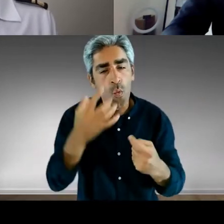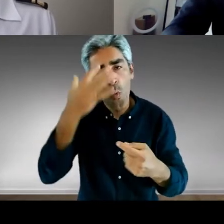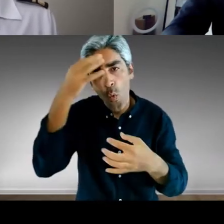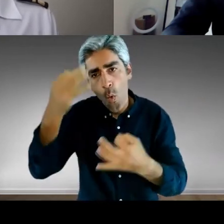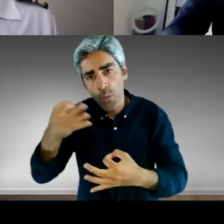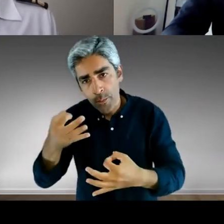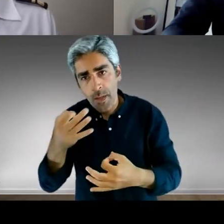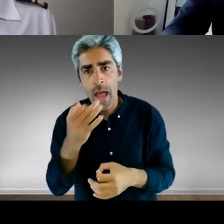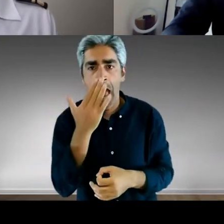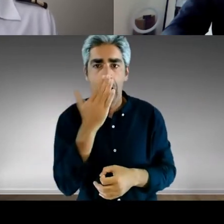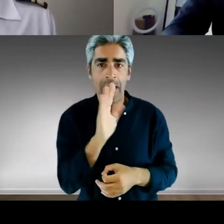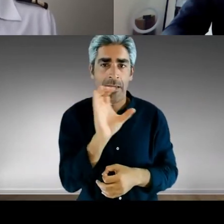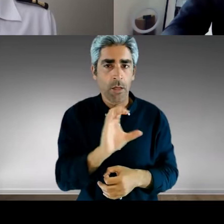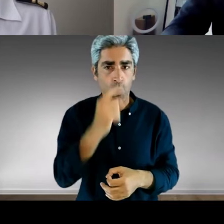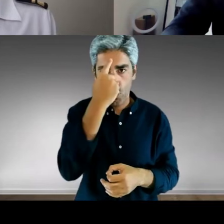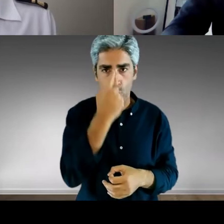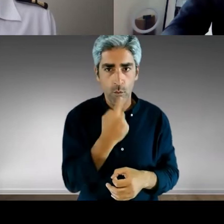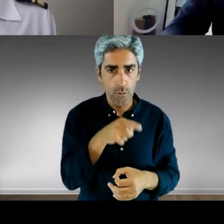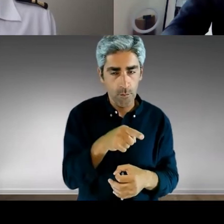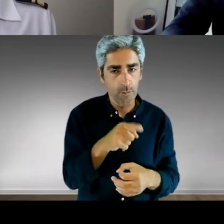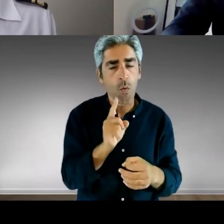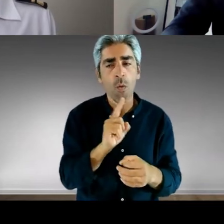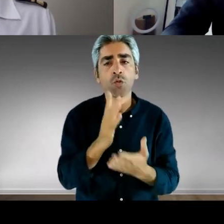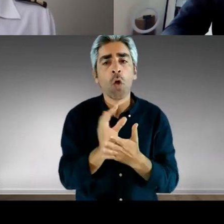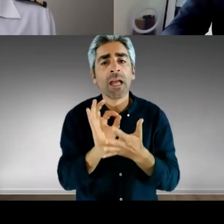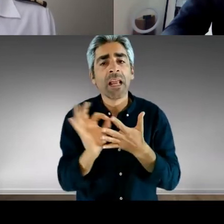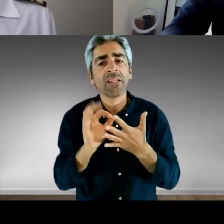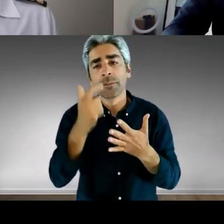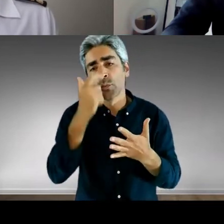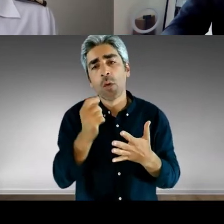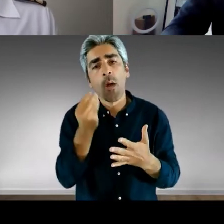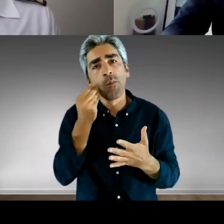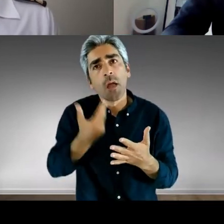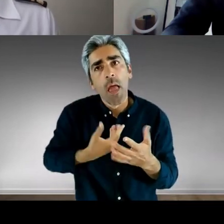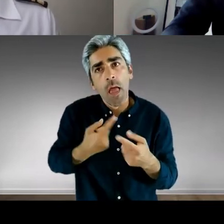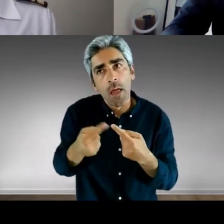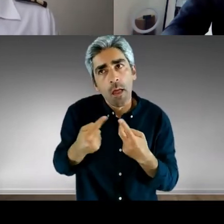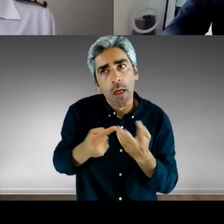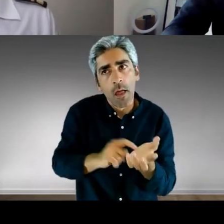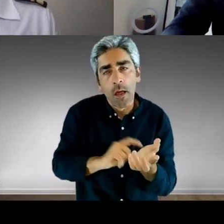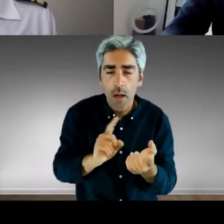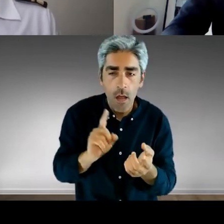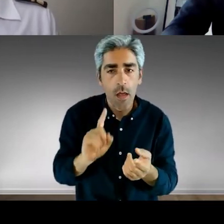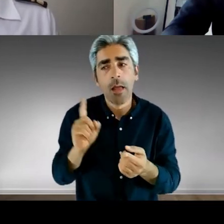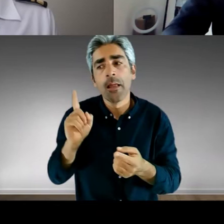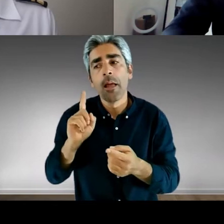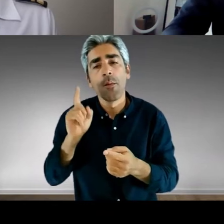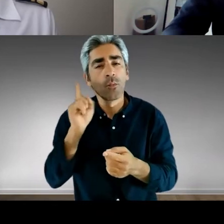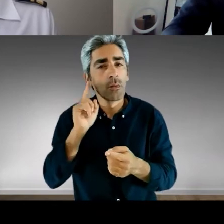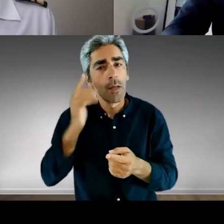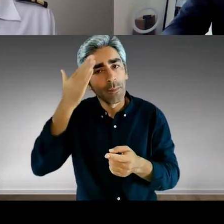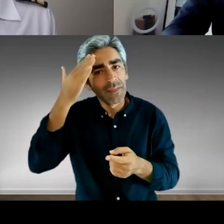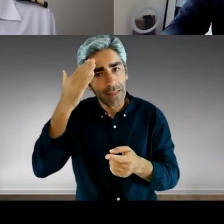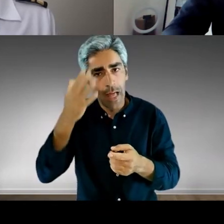atitudes, não tanto características pessoais. a capacidade para aprender em detrimento de